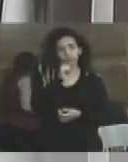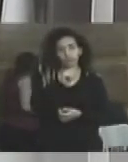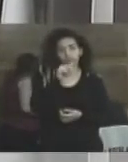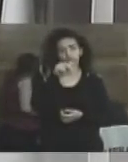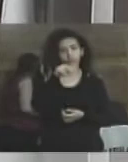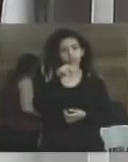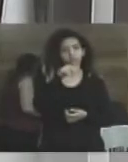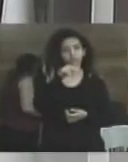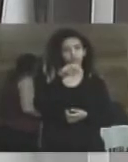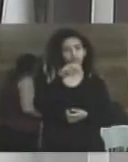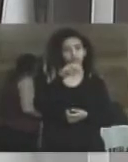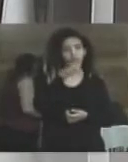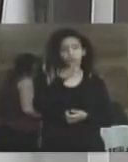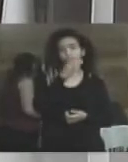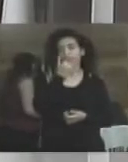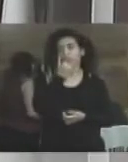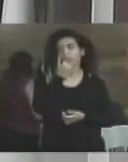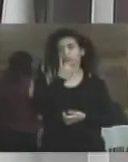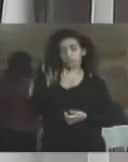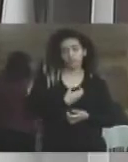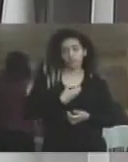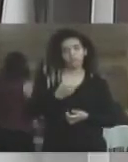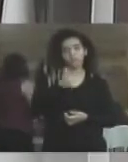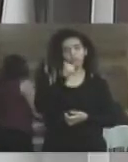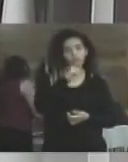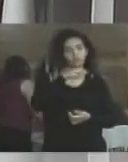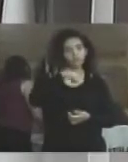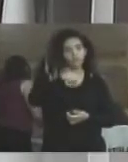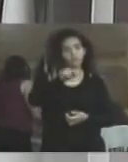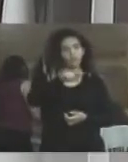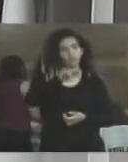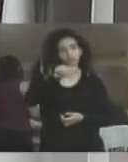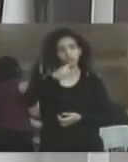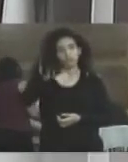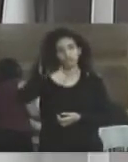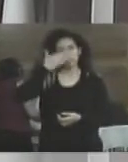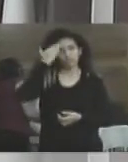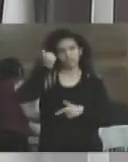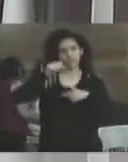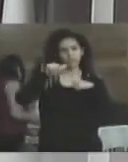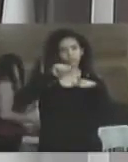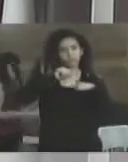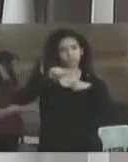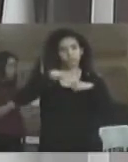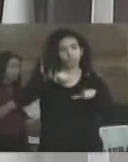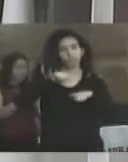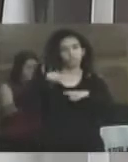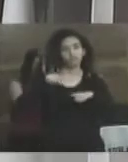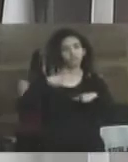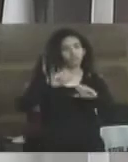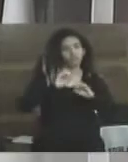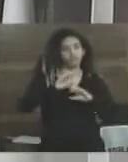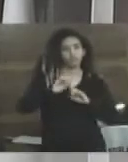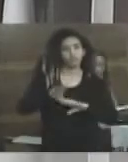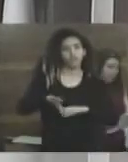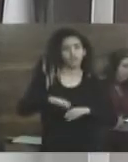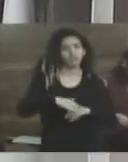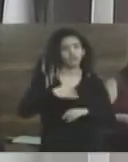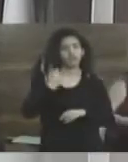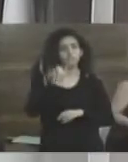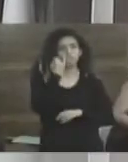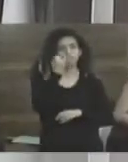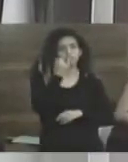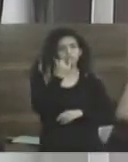Maria Sebastiana, uma pessoa que eu conheço há tempo, sei da dedicação dela, né, dentro da educação, uma coisa